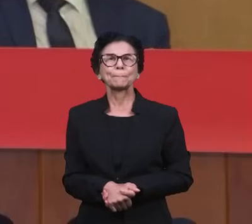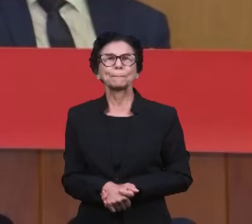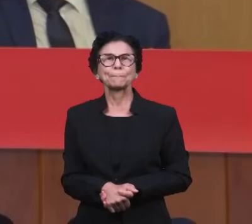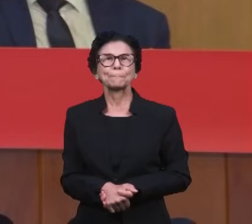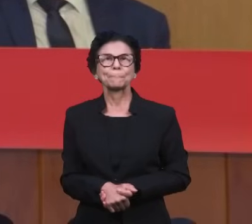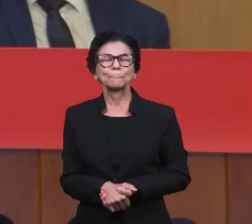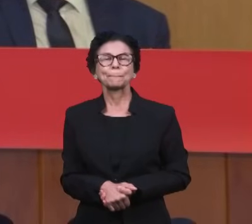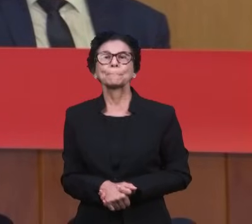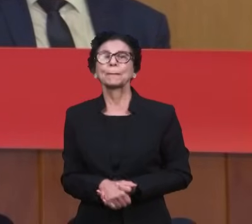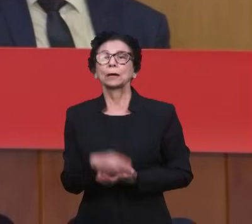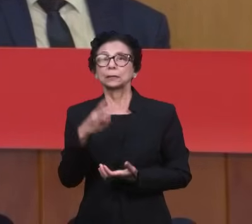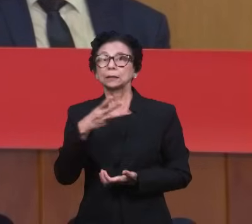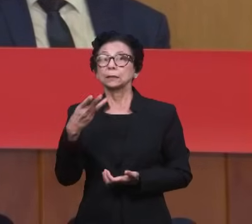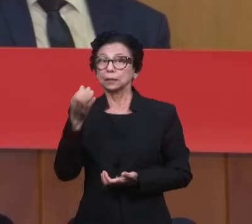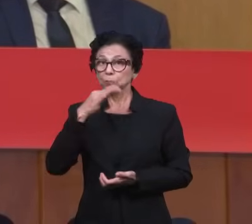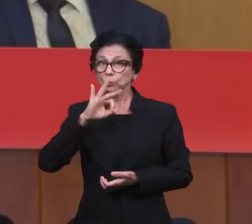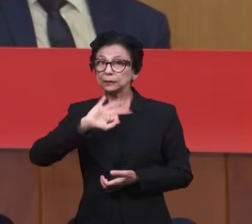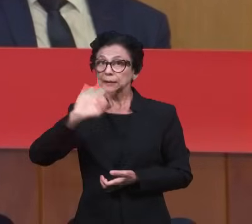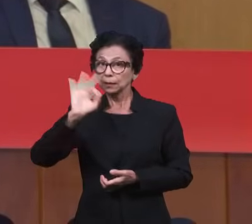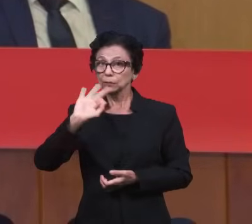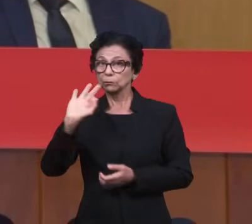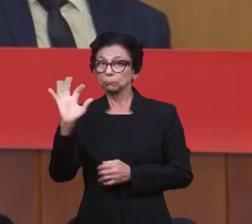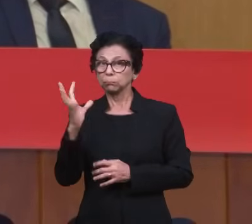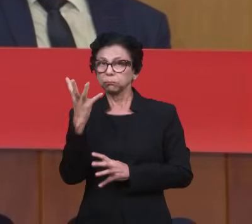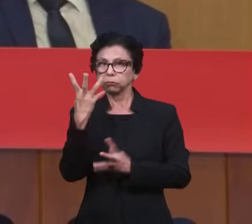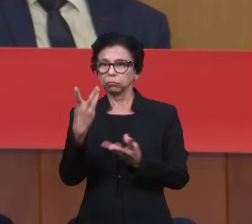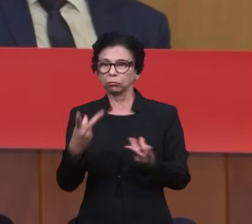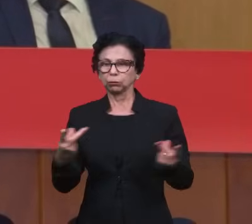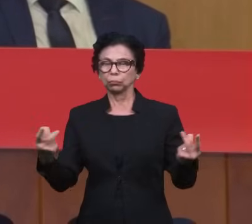A Amazônia registra